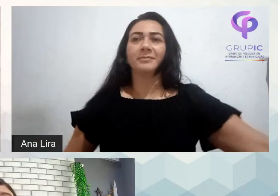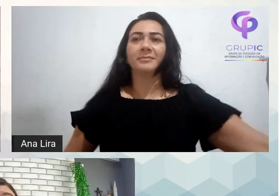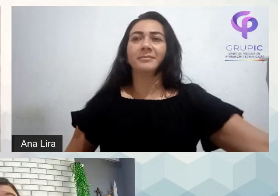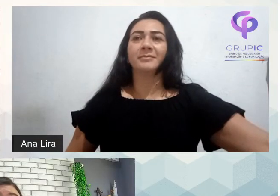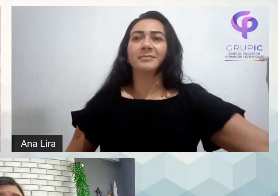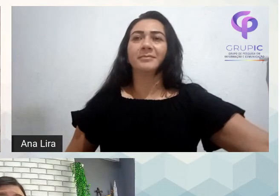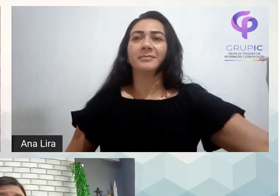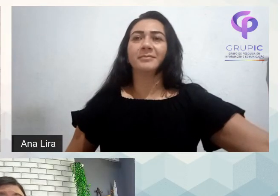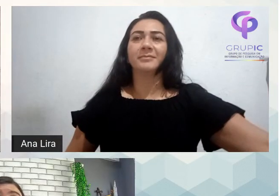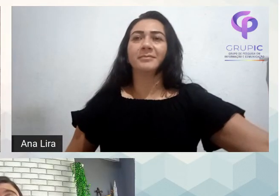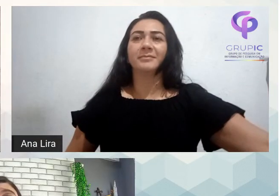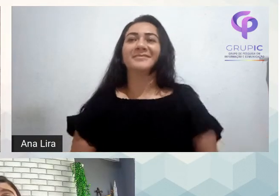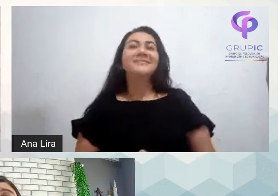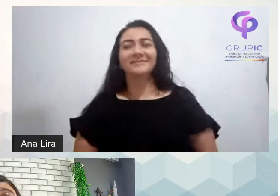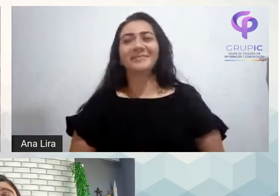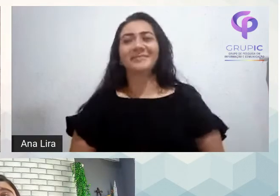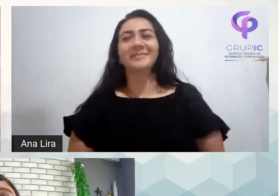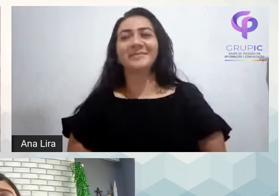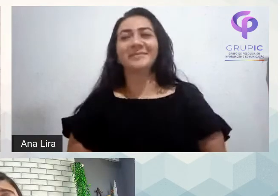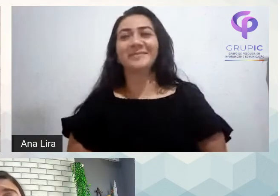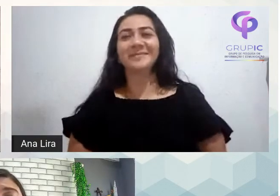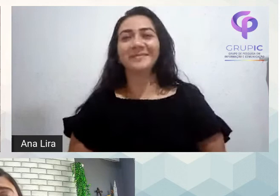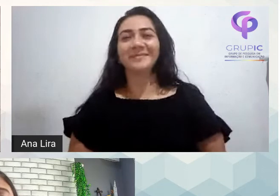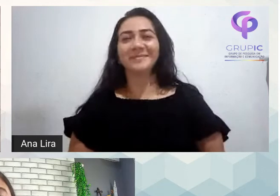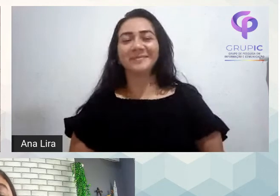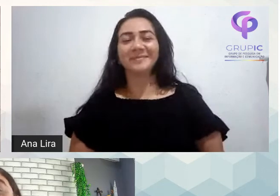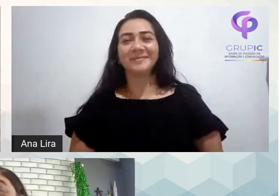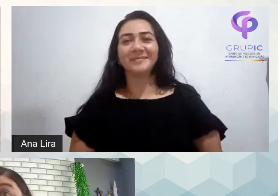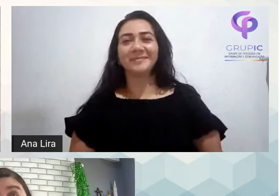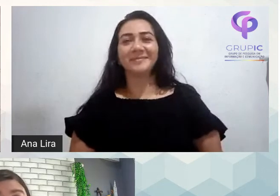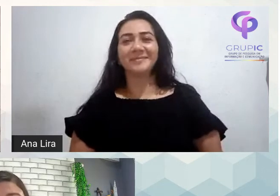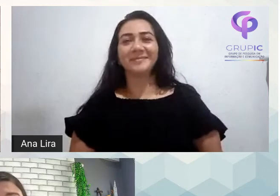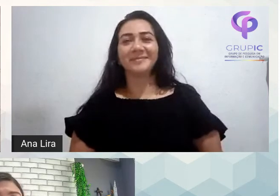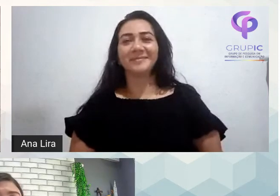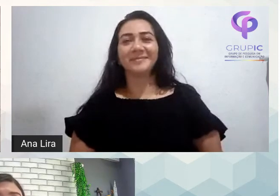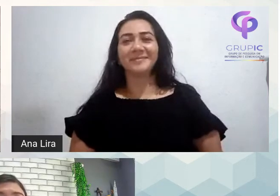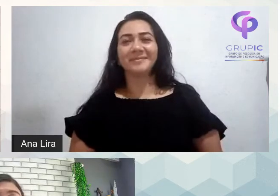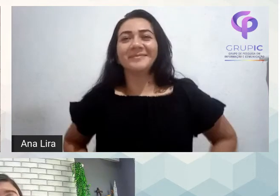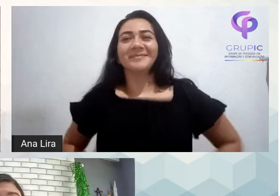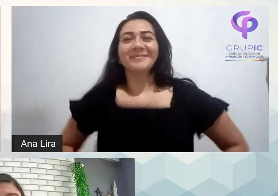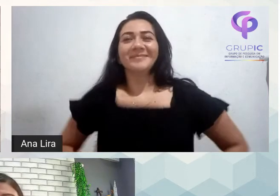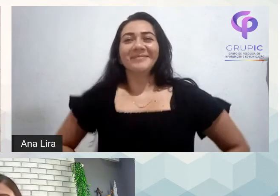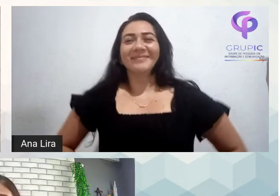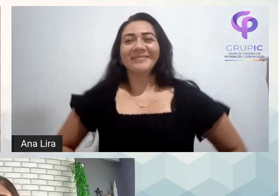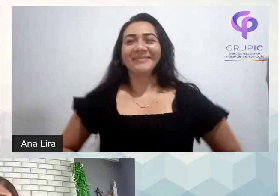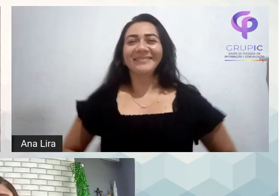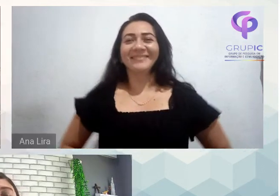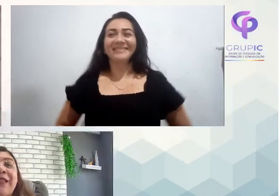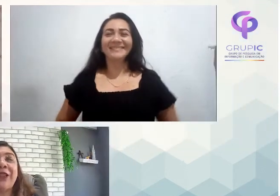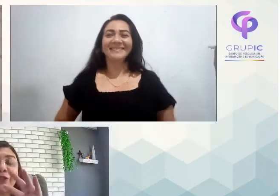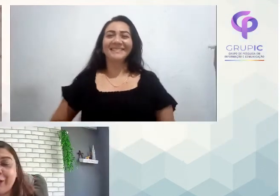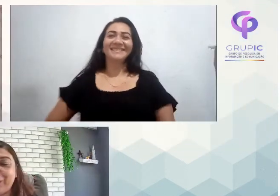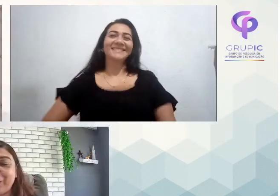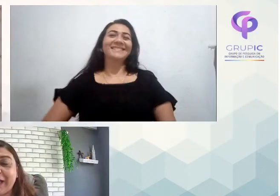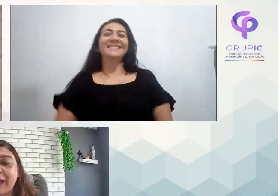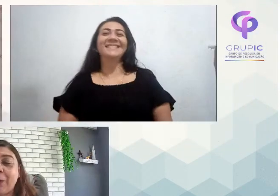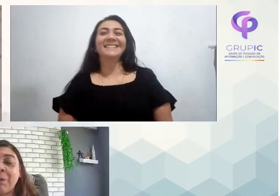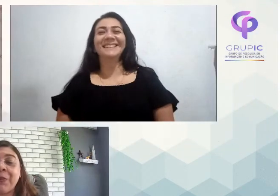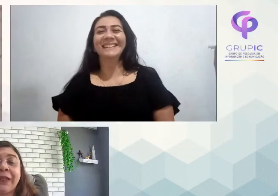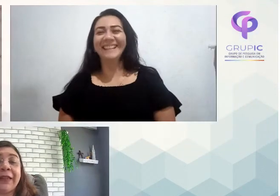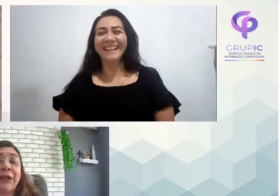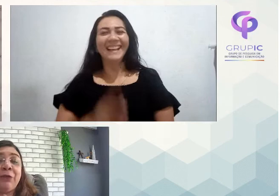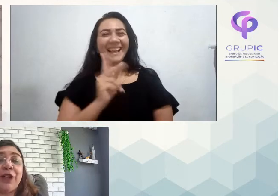E me falaram que essa professora Gui é excelente, tá, gente? Eu não sei quem é, não faço a menor ideia, mas se inscreva no